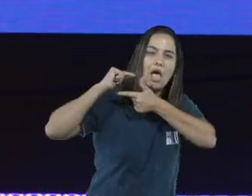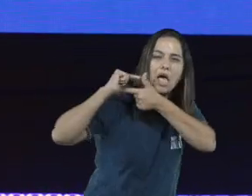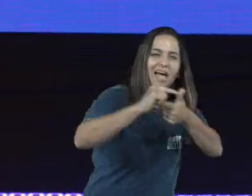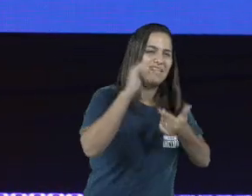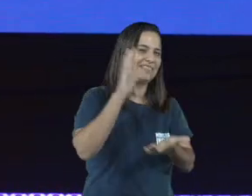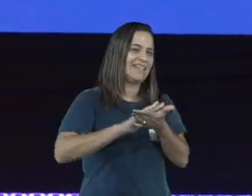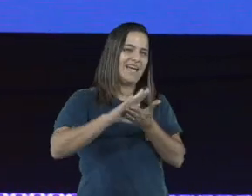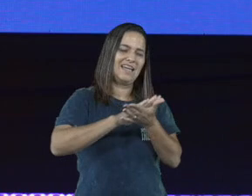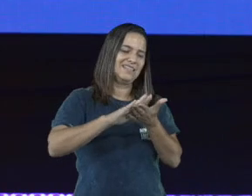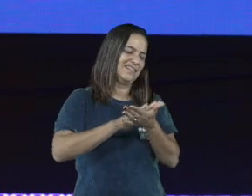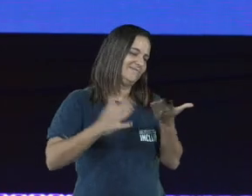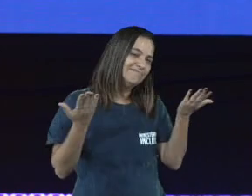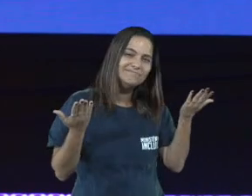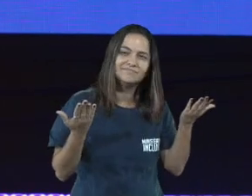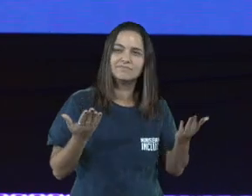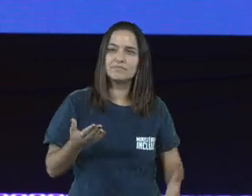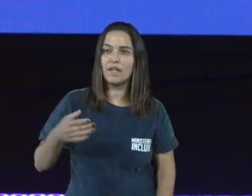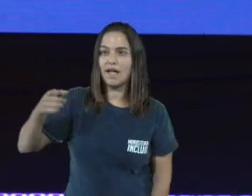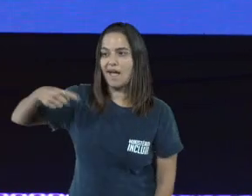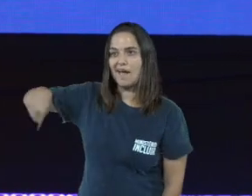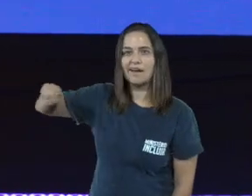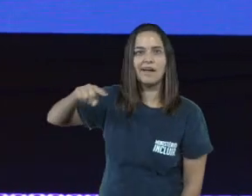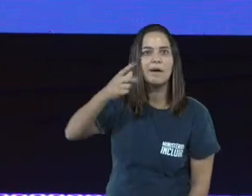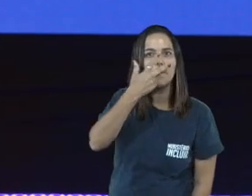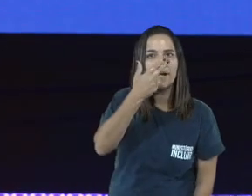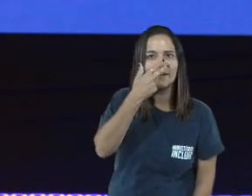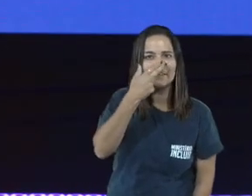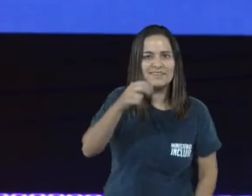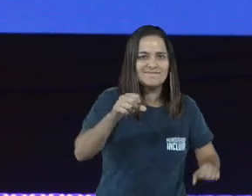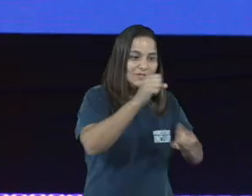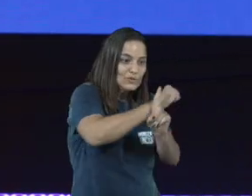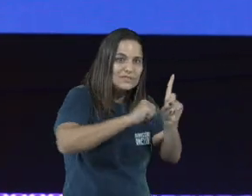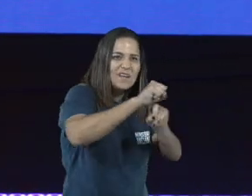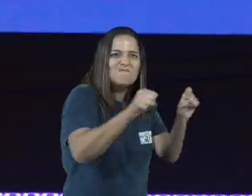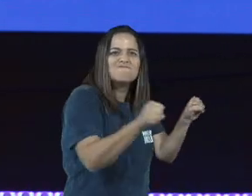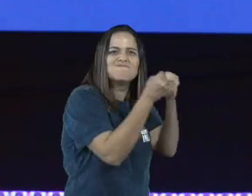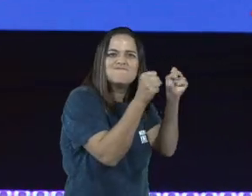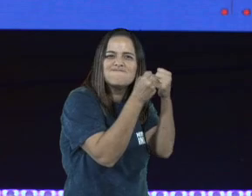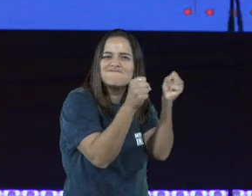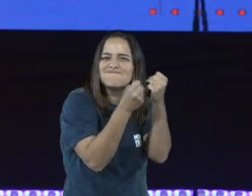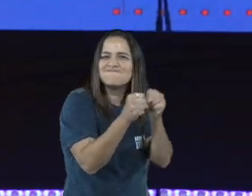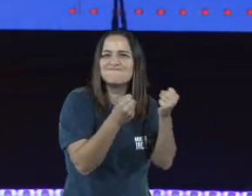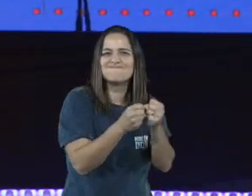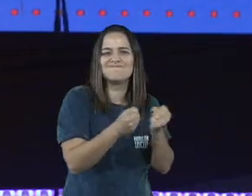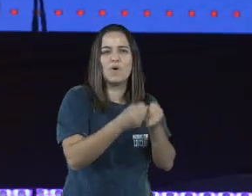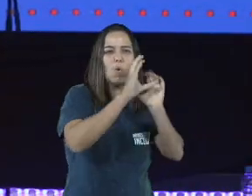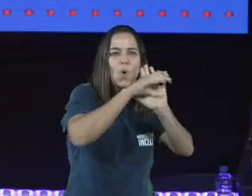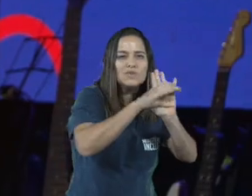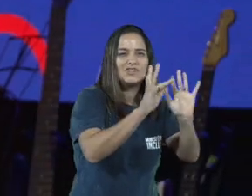e eles são desses construindo e a nossa sociedade desconstruindo as famílias